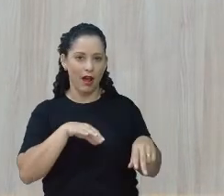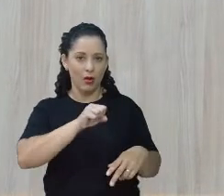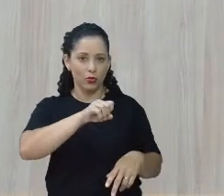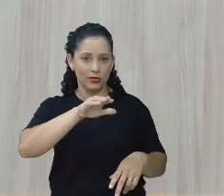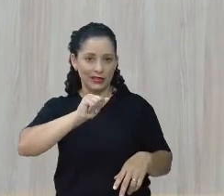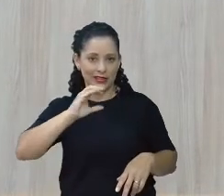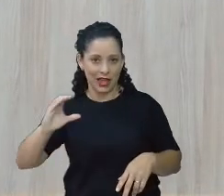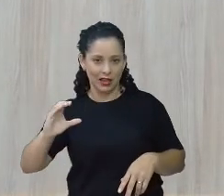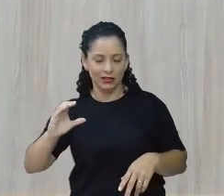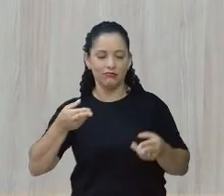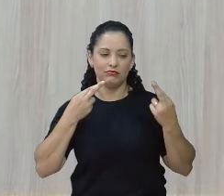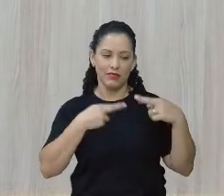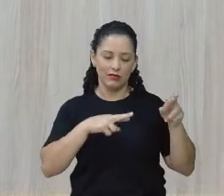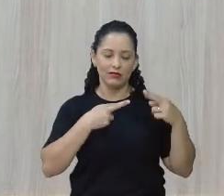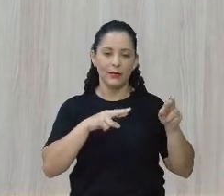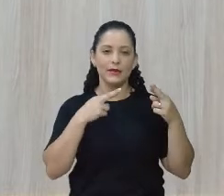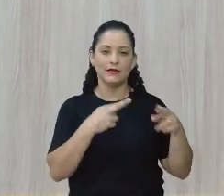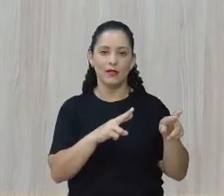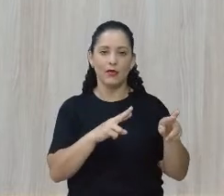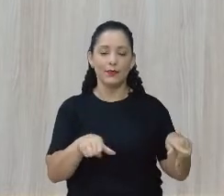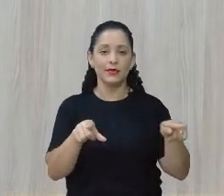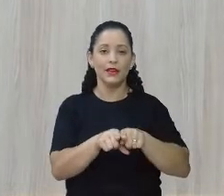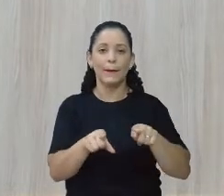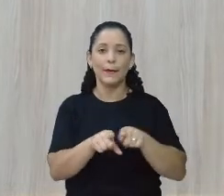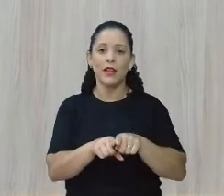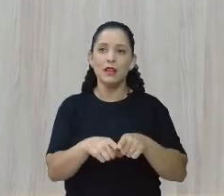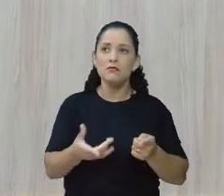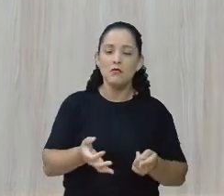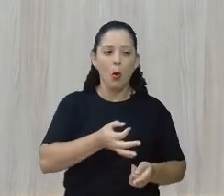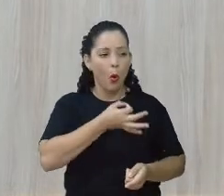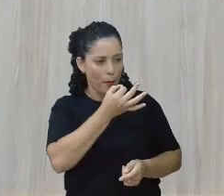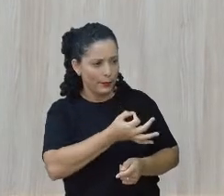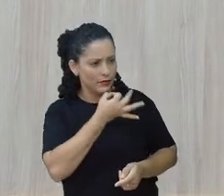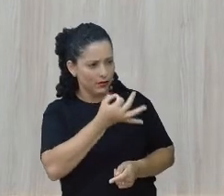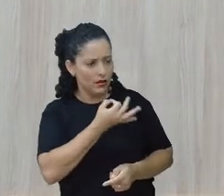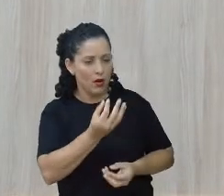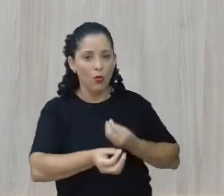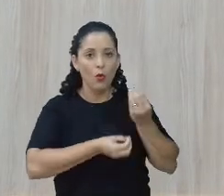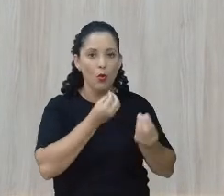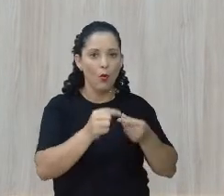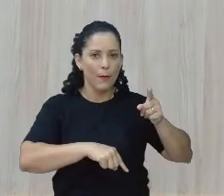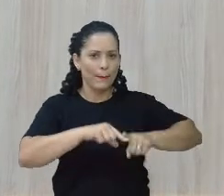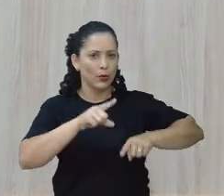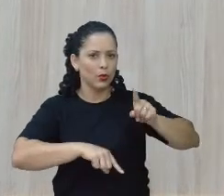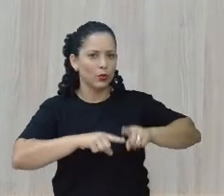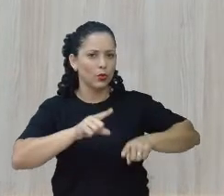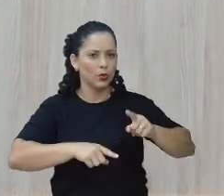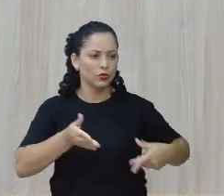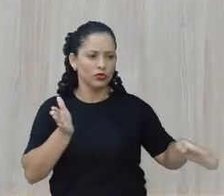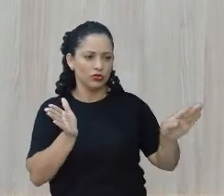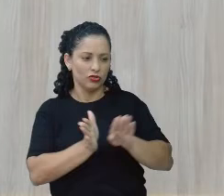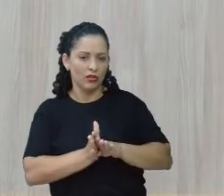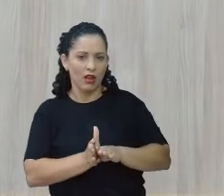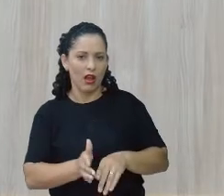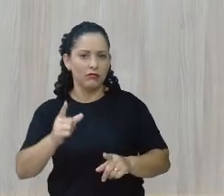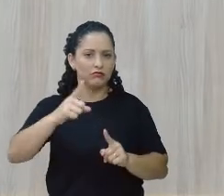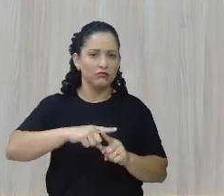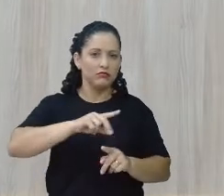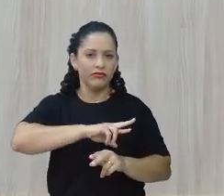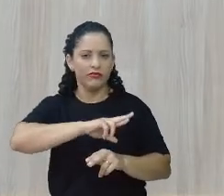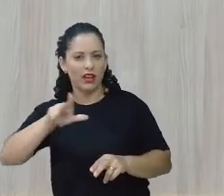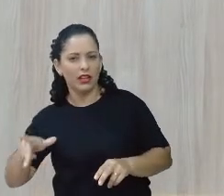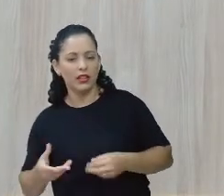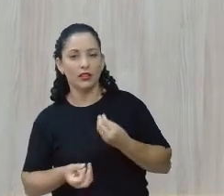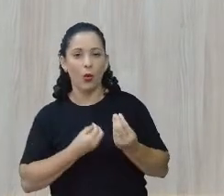ao SAC para fazer essa reclamação, ou até mesmo para dar uma sugestão de como esse produto poderia funcionar de outras formas, de como